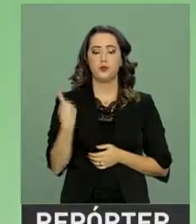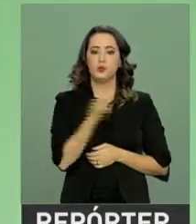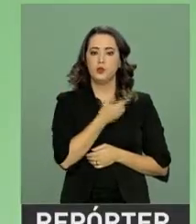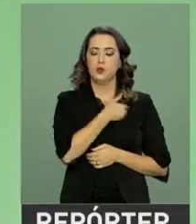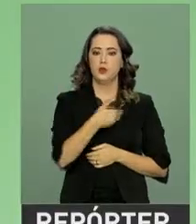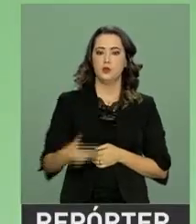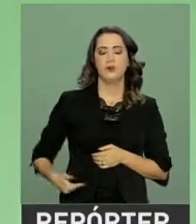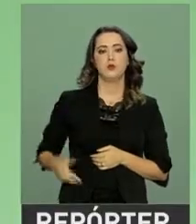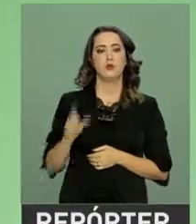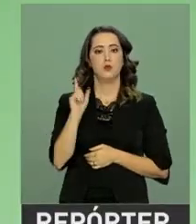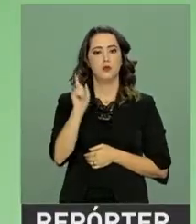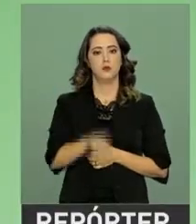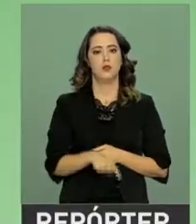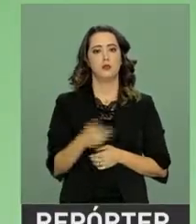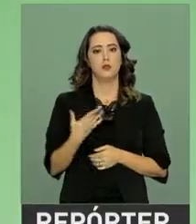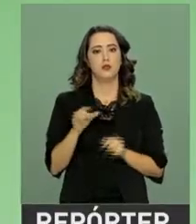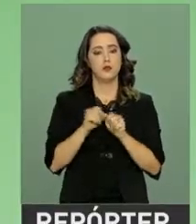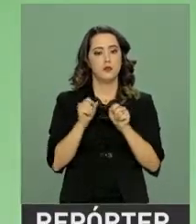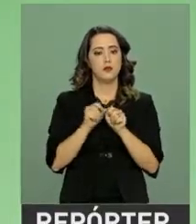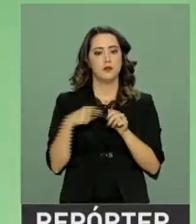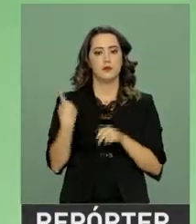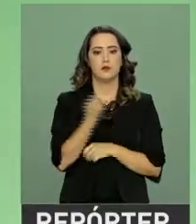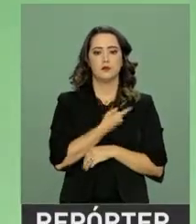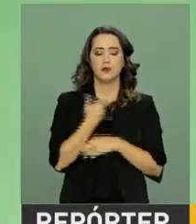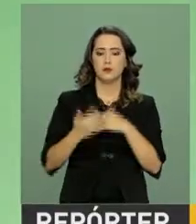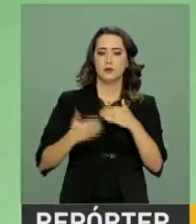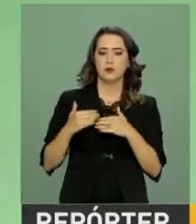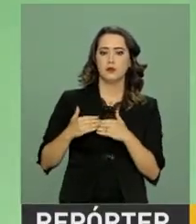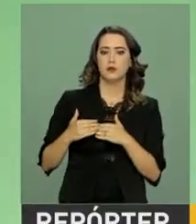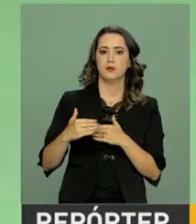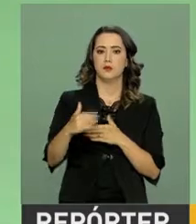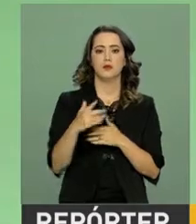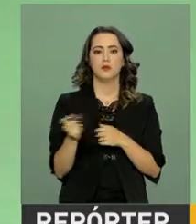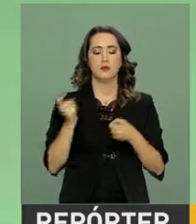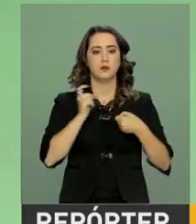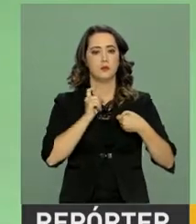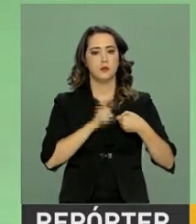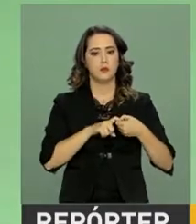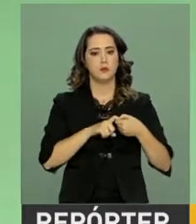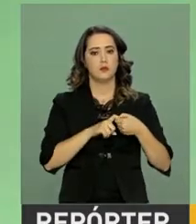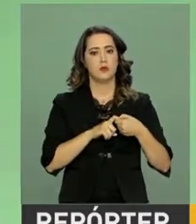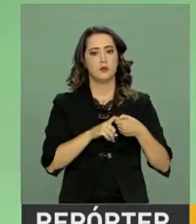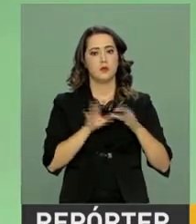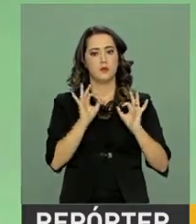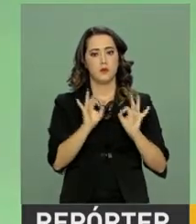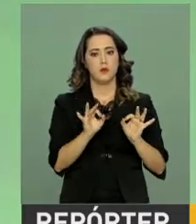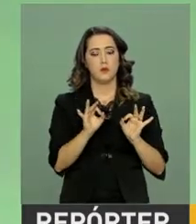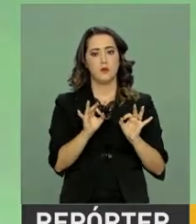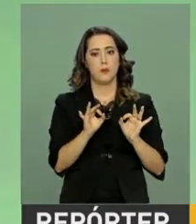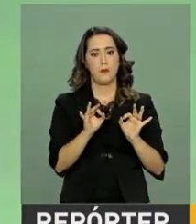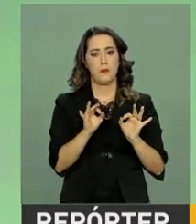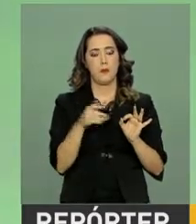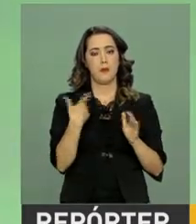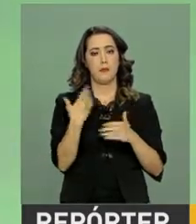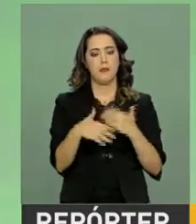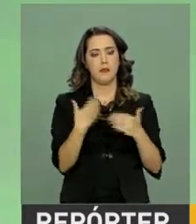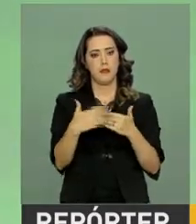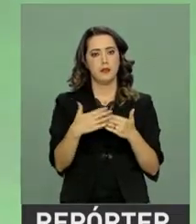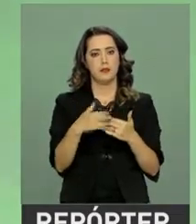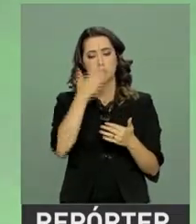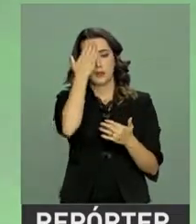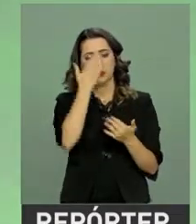governo presidente michel fez com que nós retomássemos e de forma pujante a